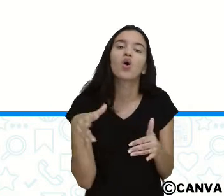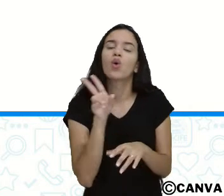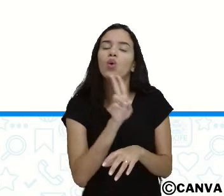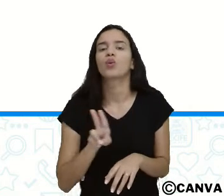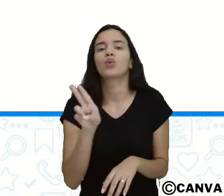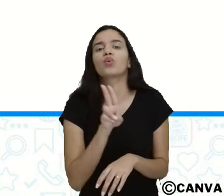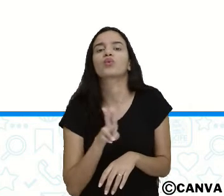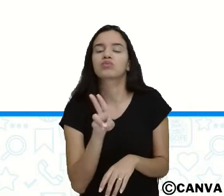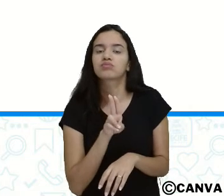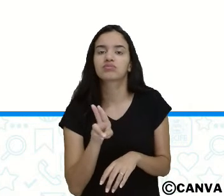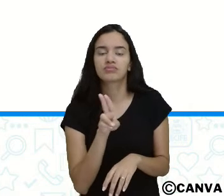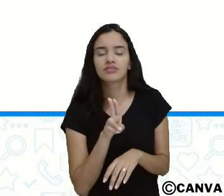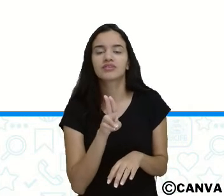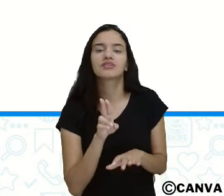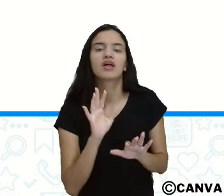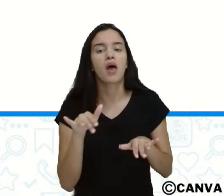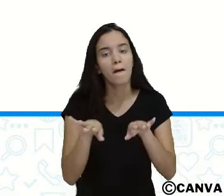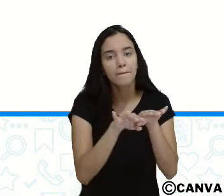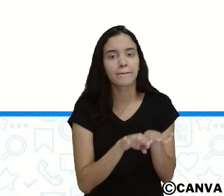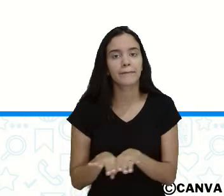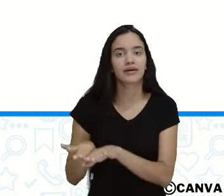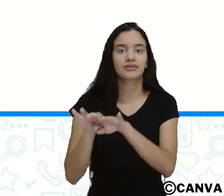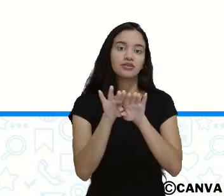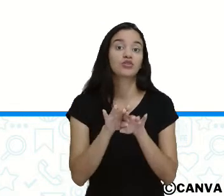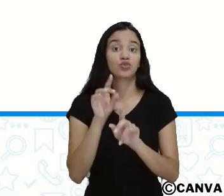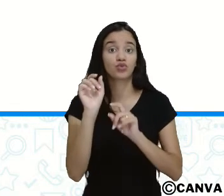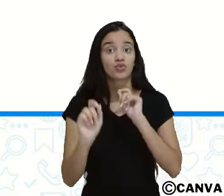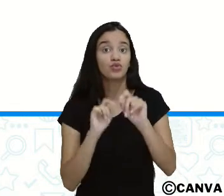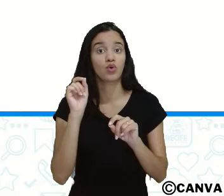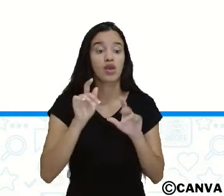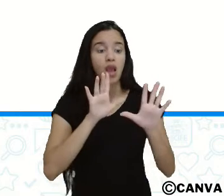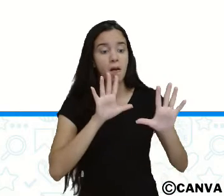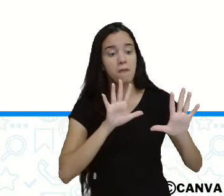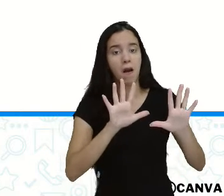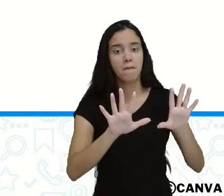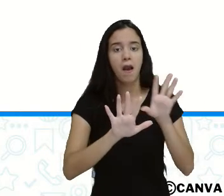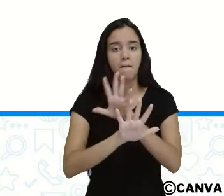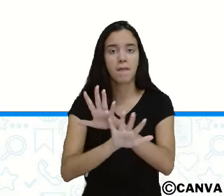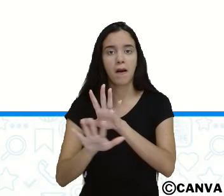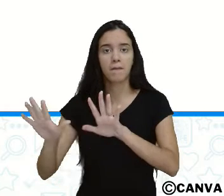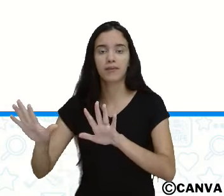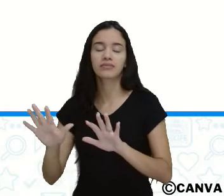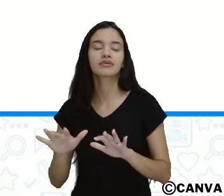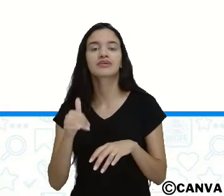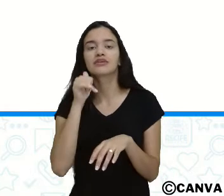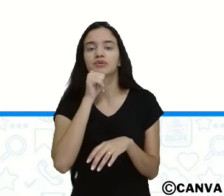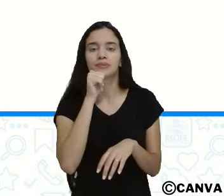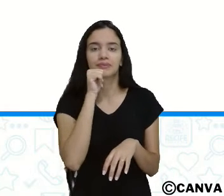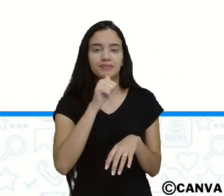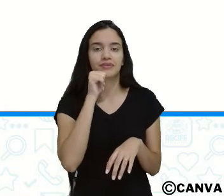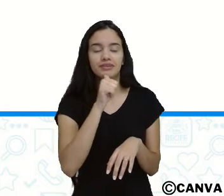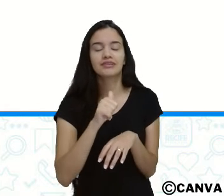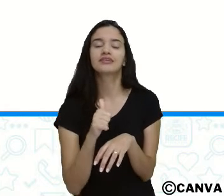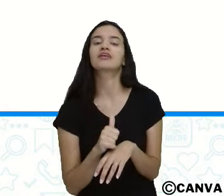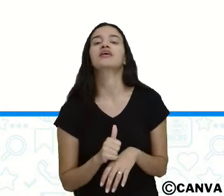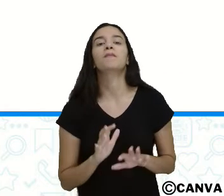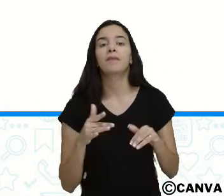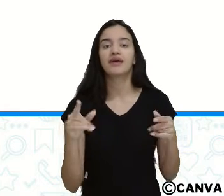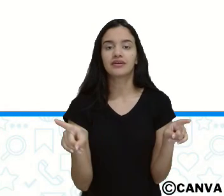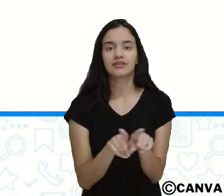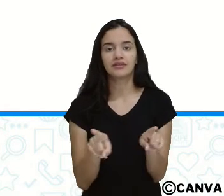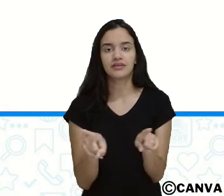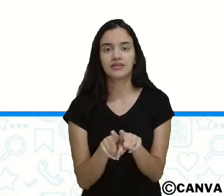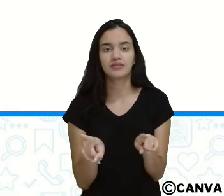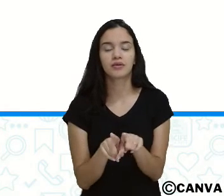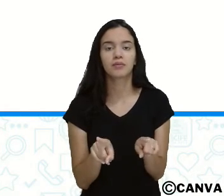Utilizando medidas não padronizadas, que foi lá os palmos que as meninas estavam contando na toalha, e as